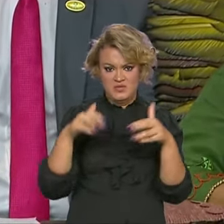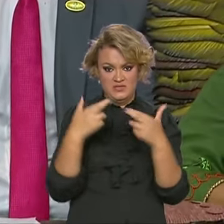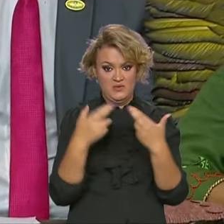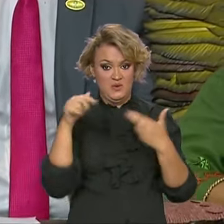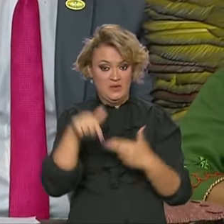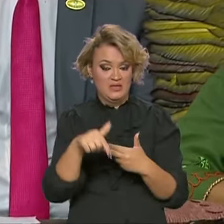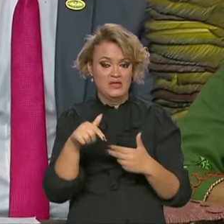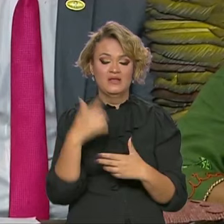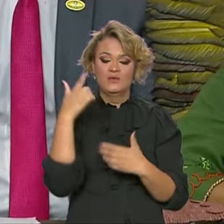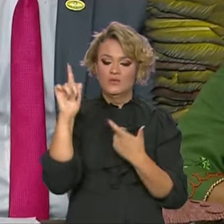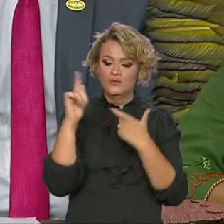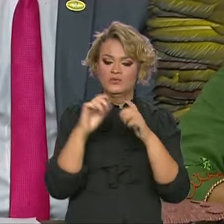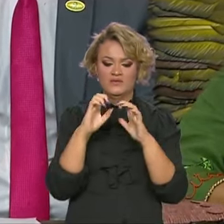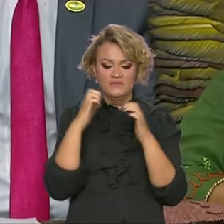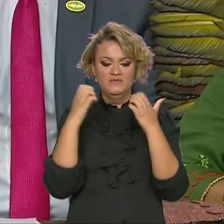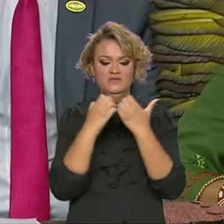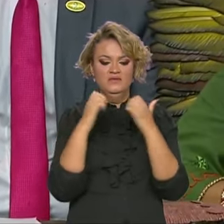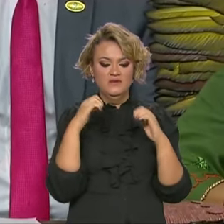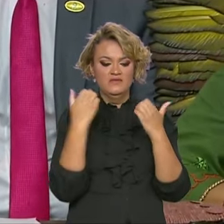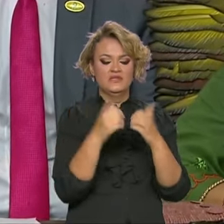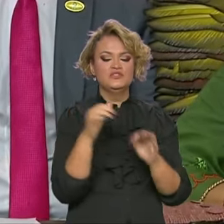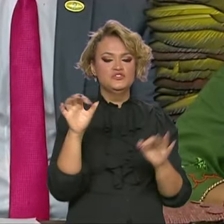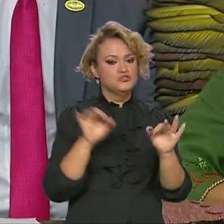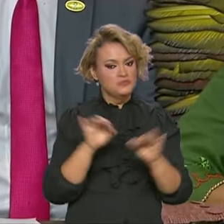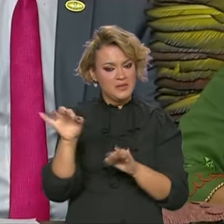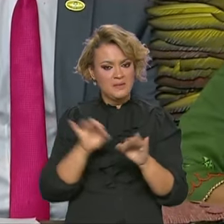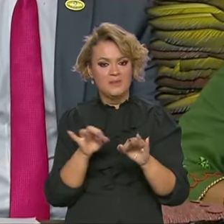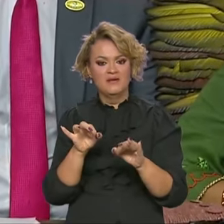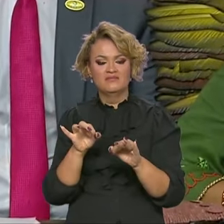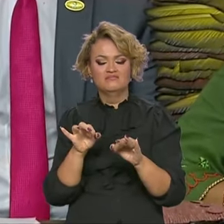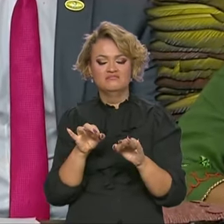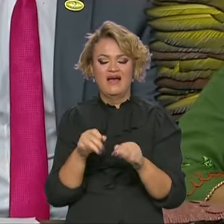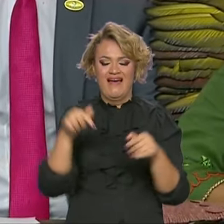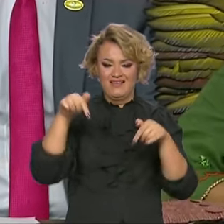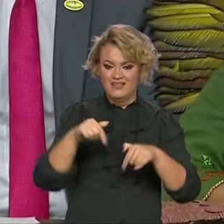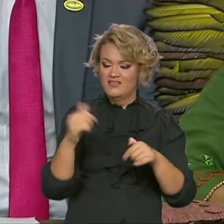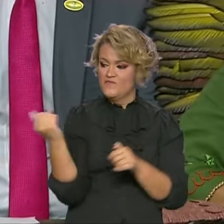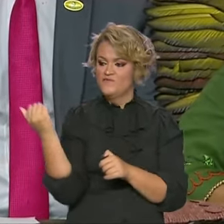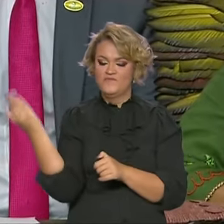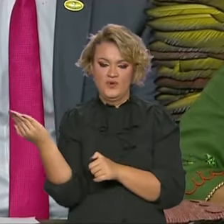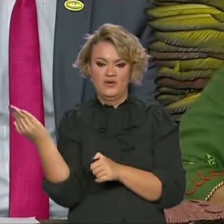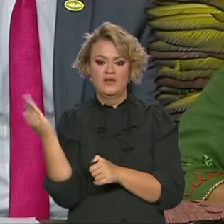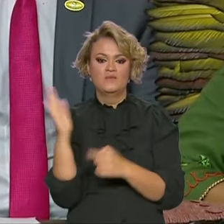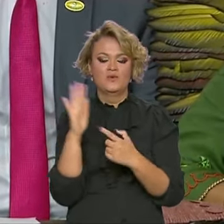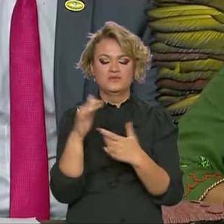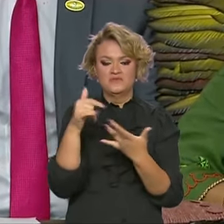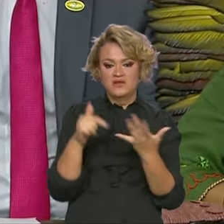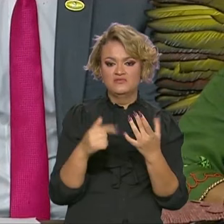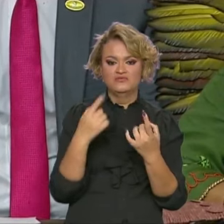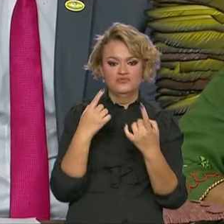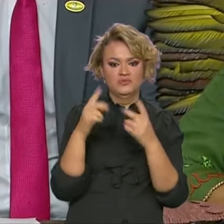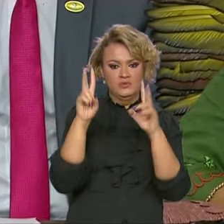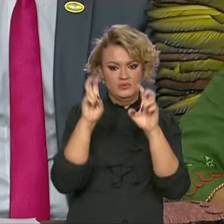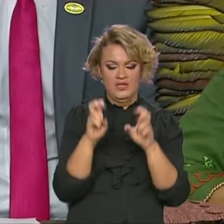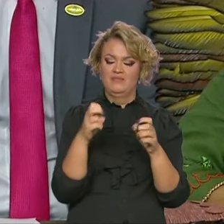e todos os seus eventos preparatórios e paralelos, destacando os diálogos